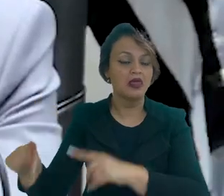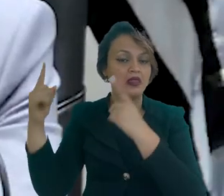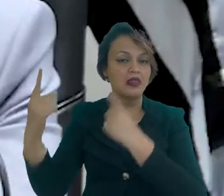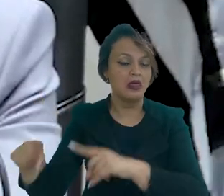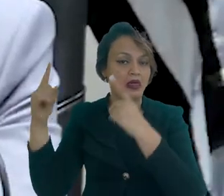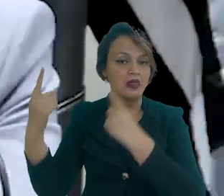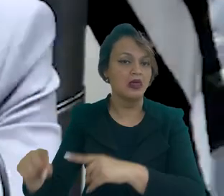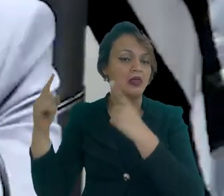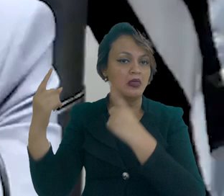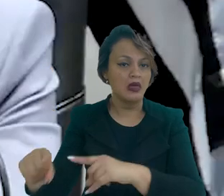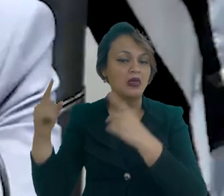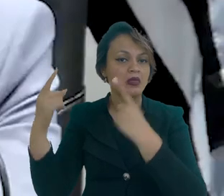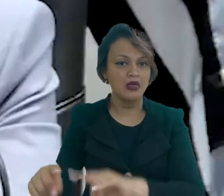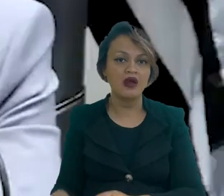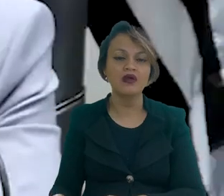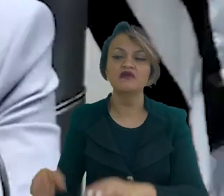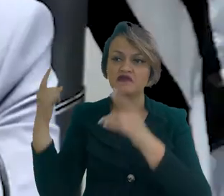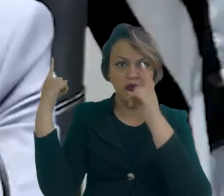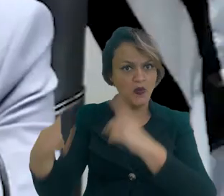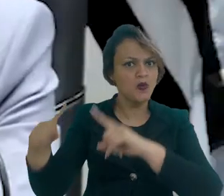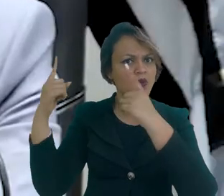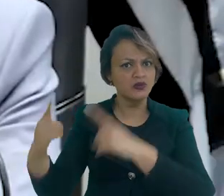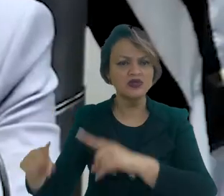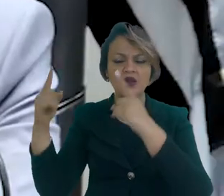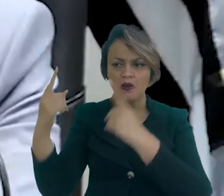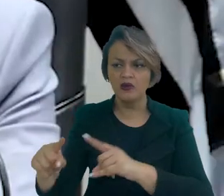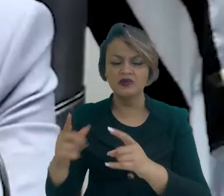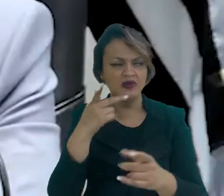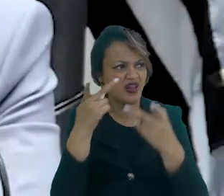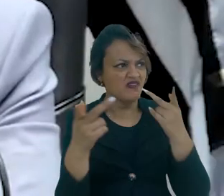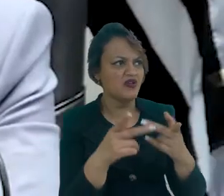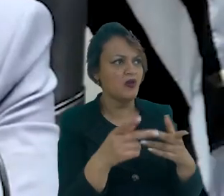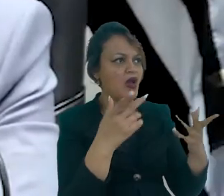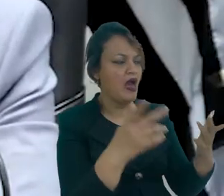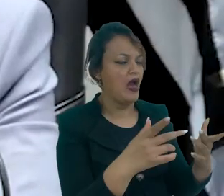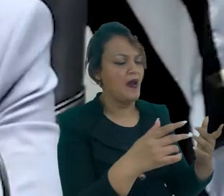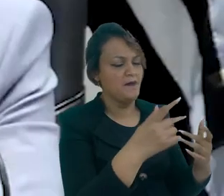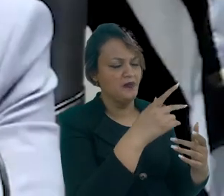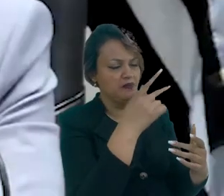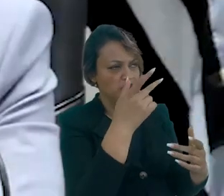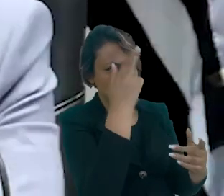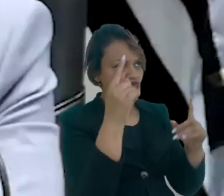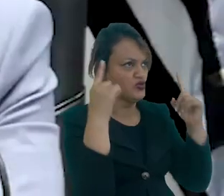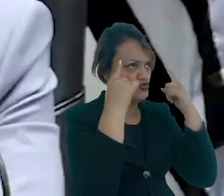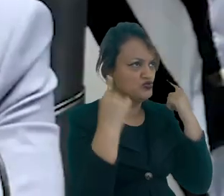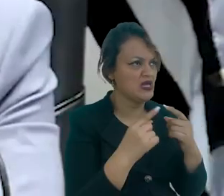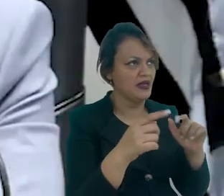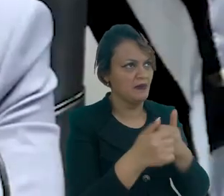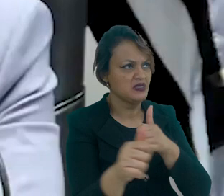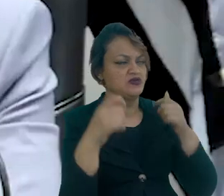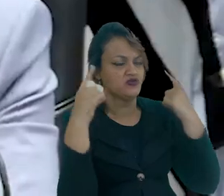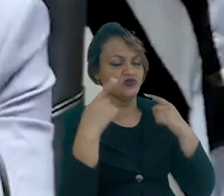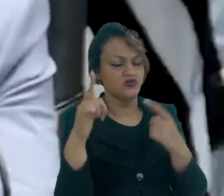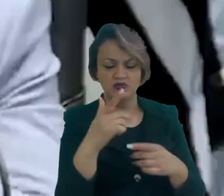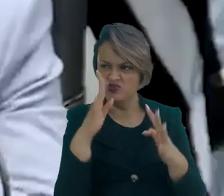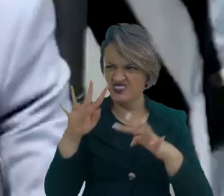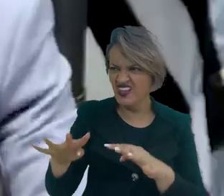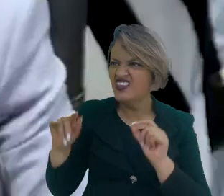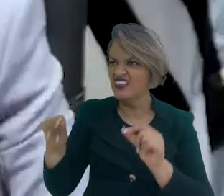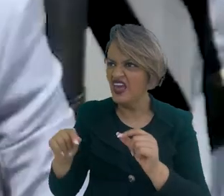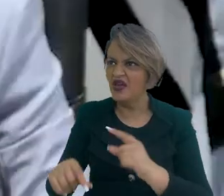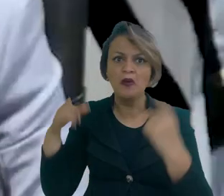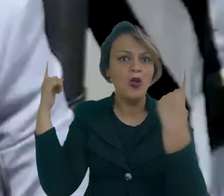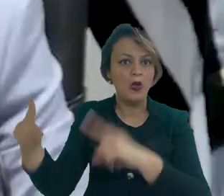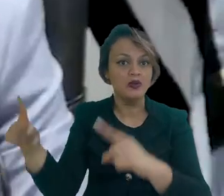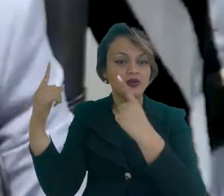para assim dizer utilizando também uma outra metáfora Cristã ela é crucificada e ela nessa